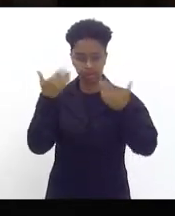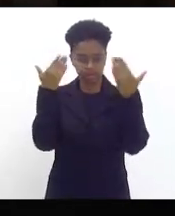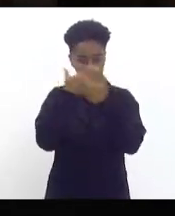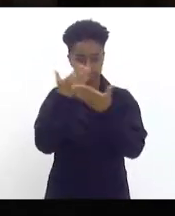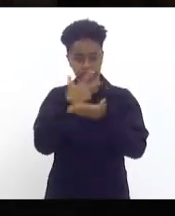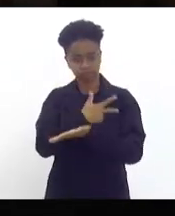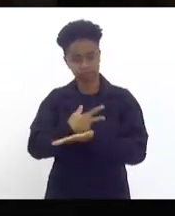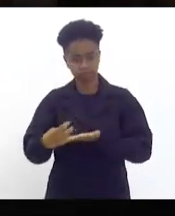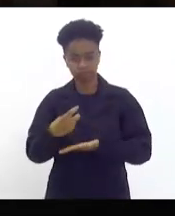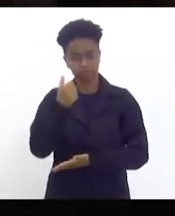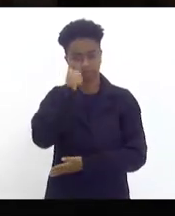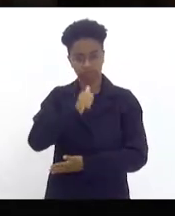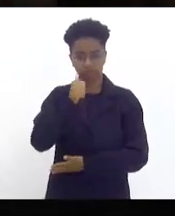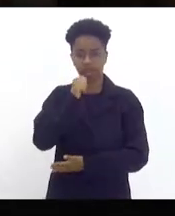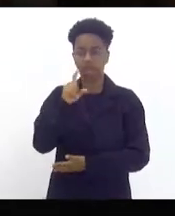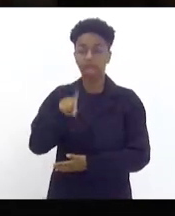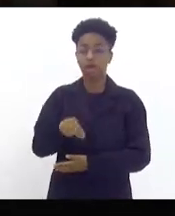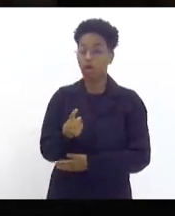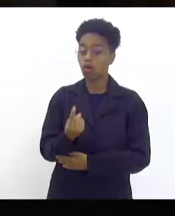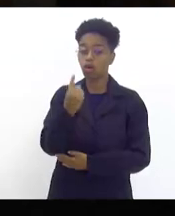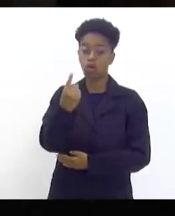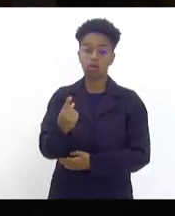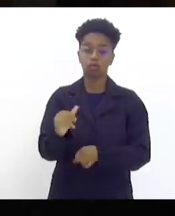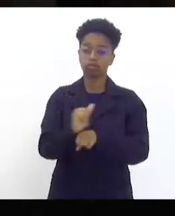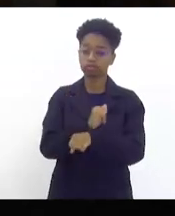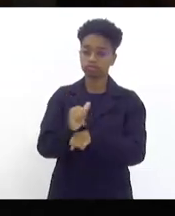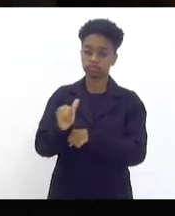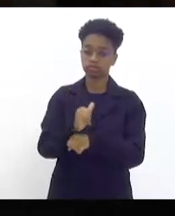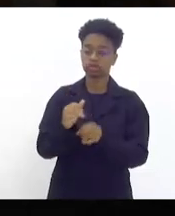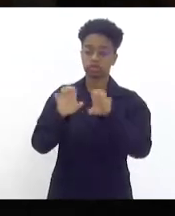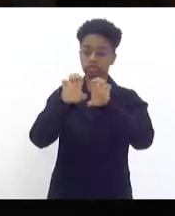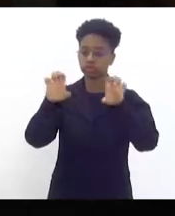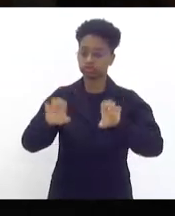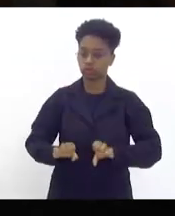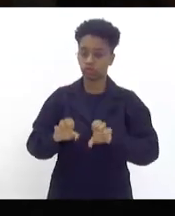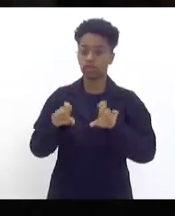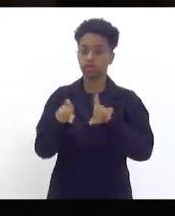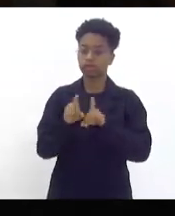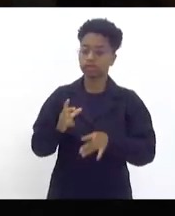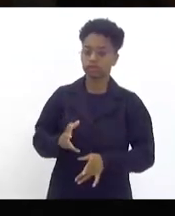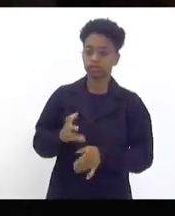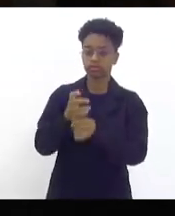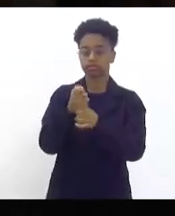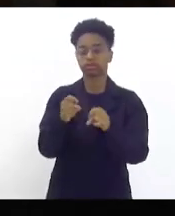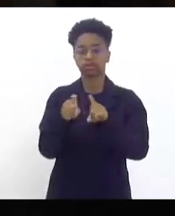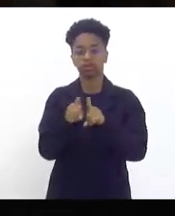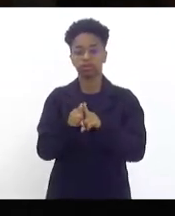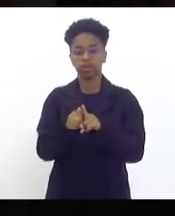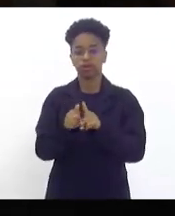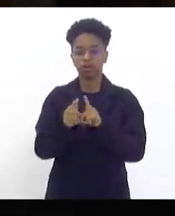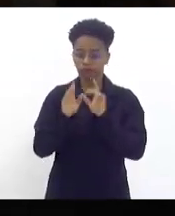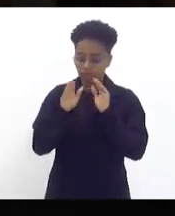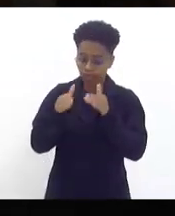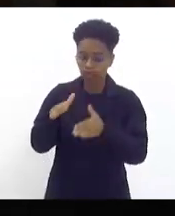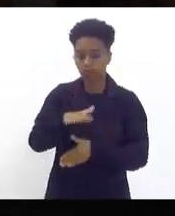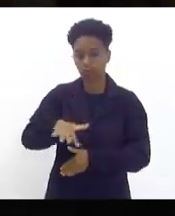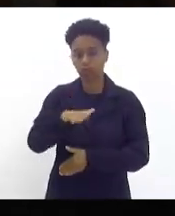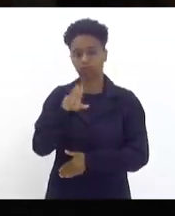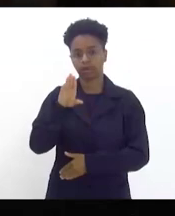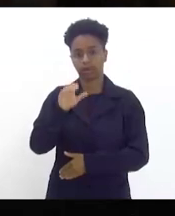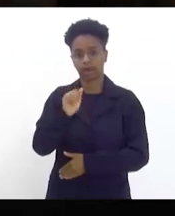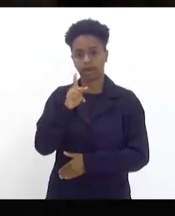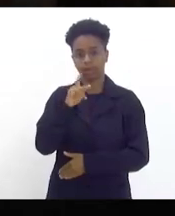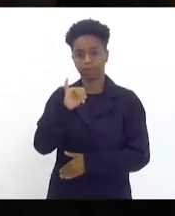das mulheres é um dos elementos é estruturantes da base de cálculo e compensações que o capital utiliza